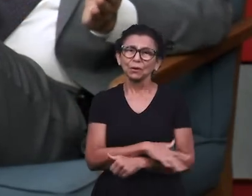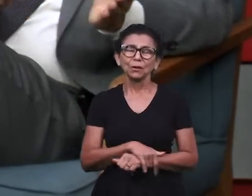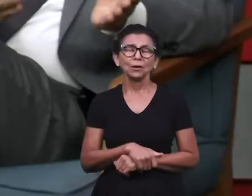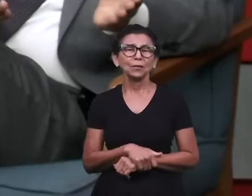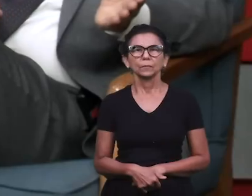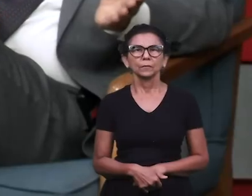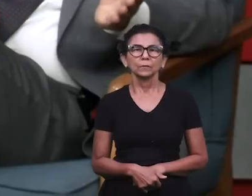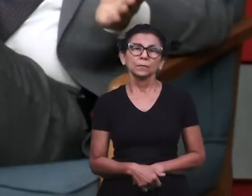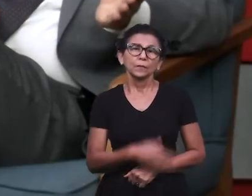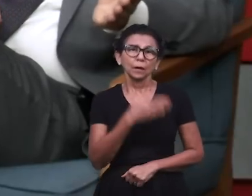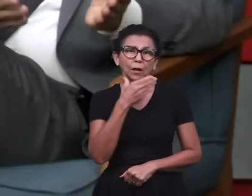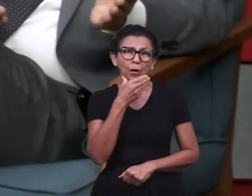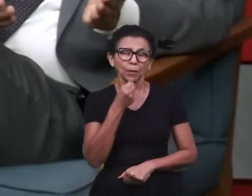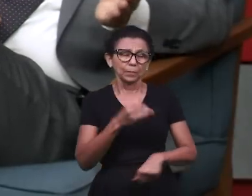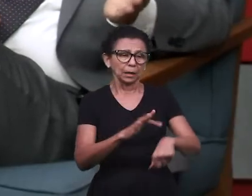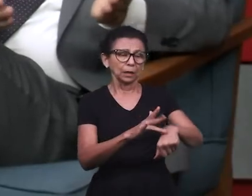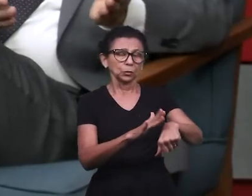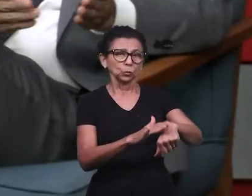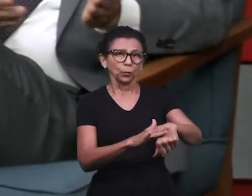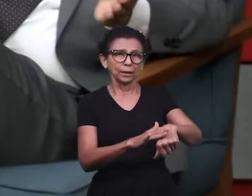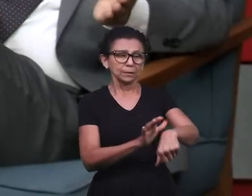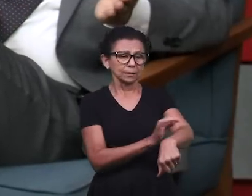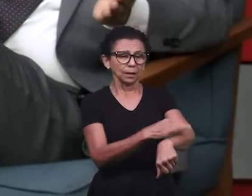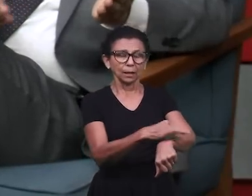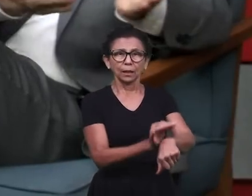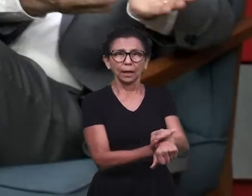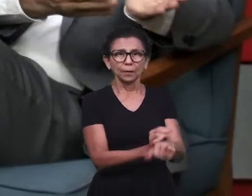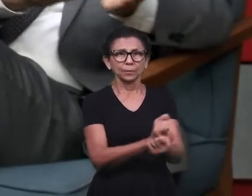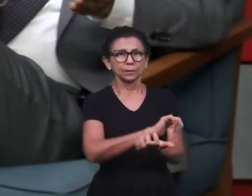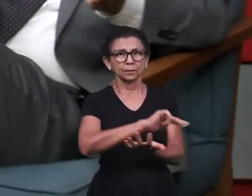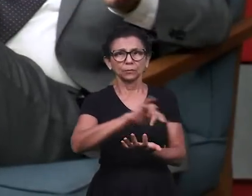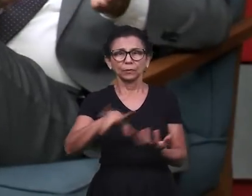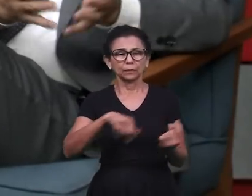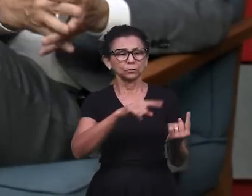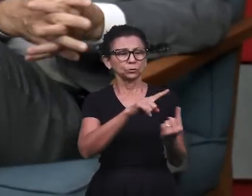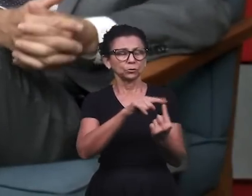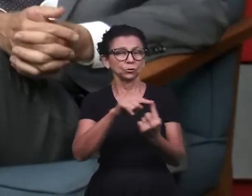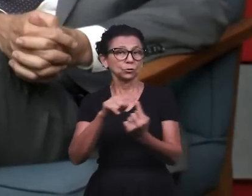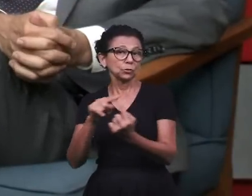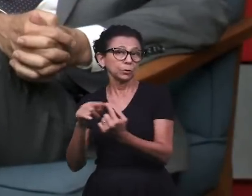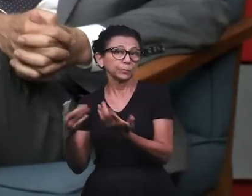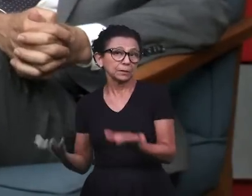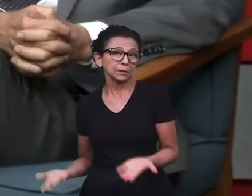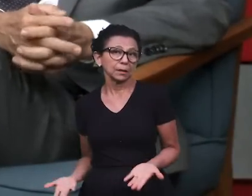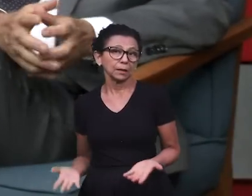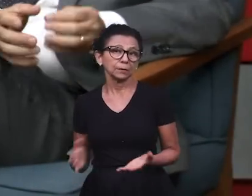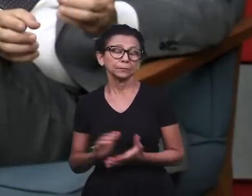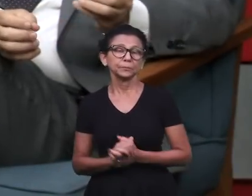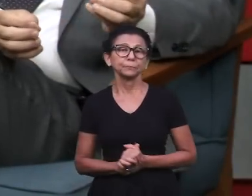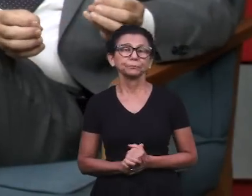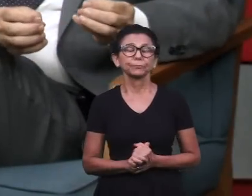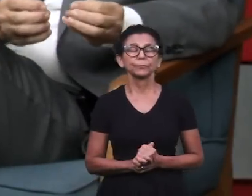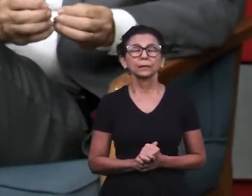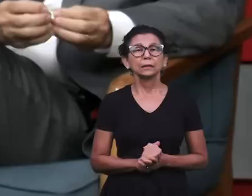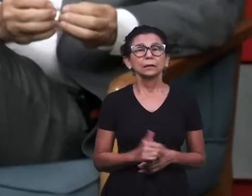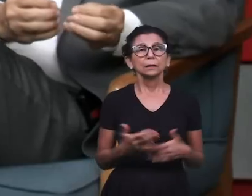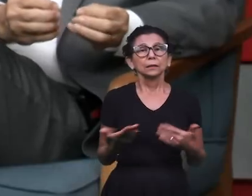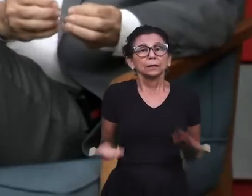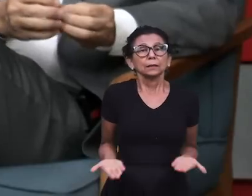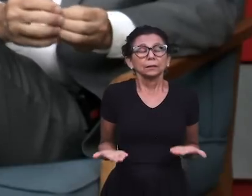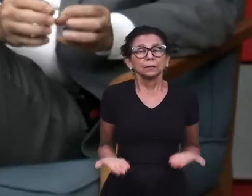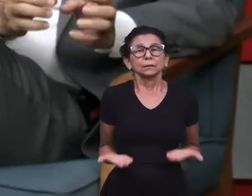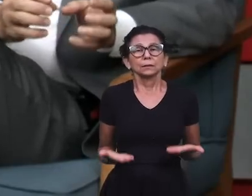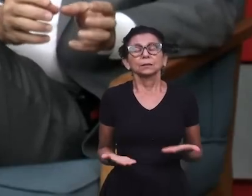condições. O leproso pode ter vários tipos, como a lepra pode ter várias formas, né? Então, o pecado às